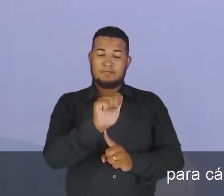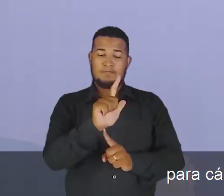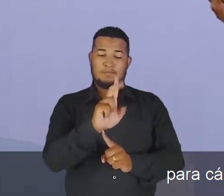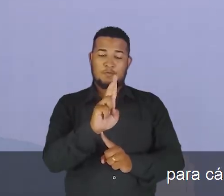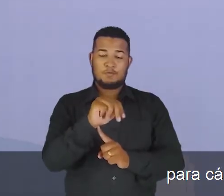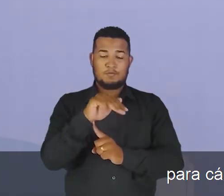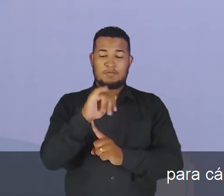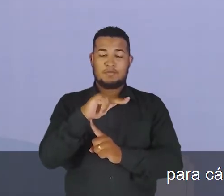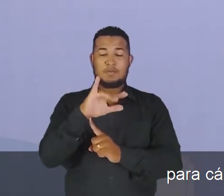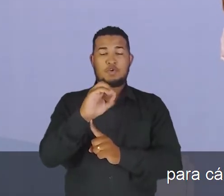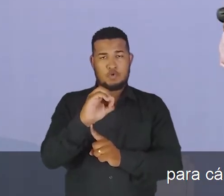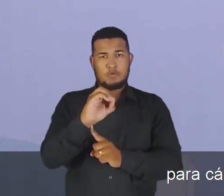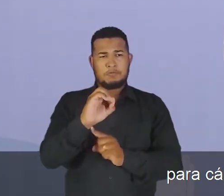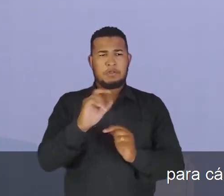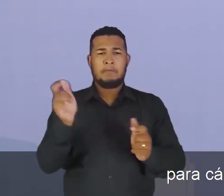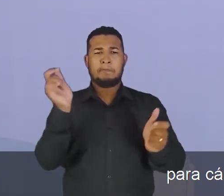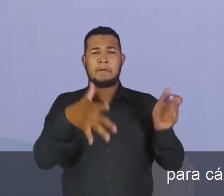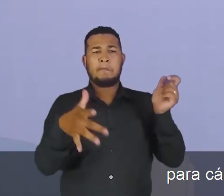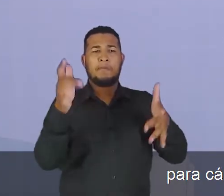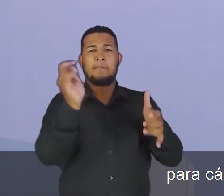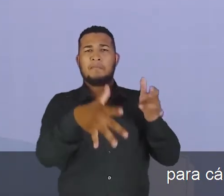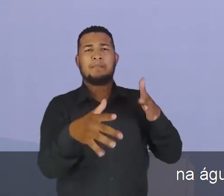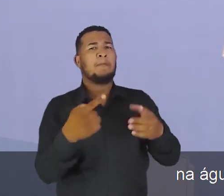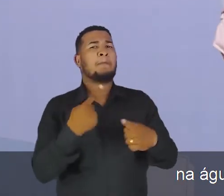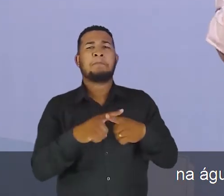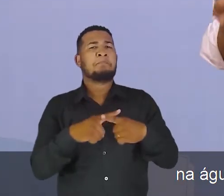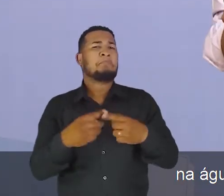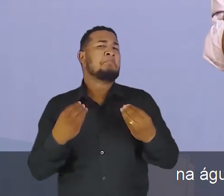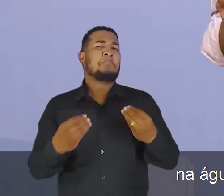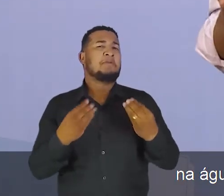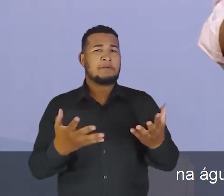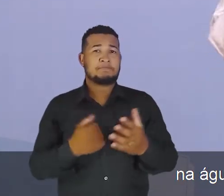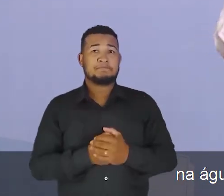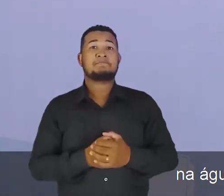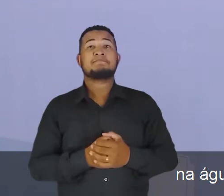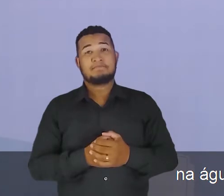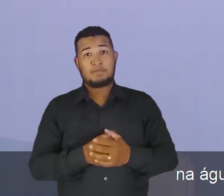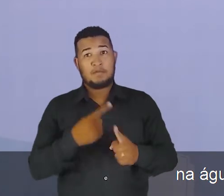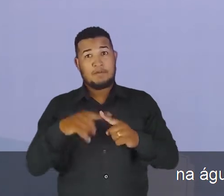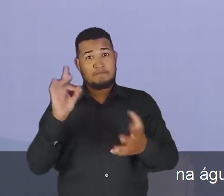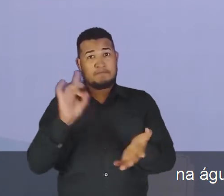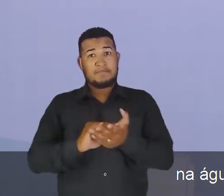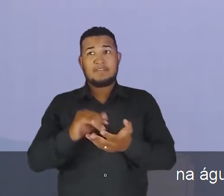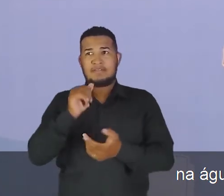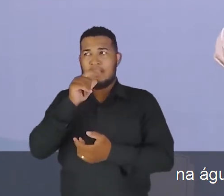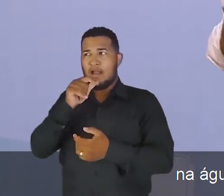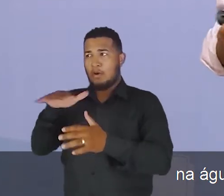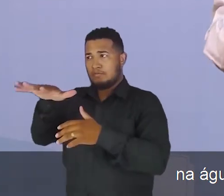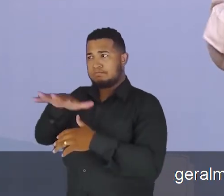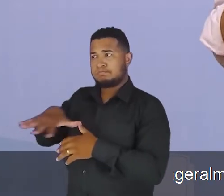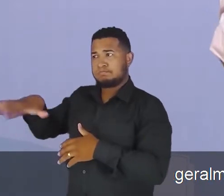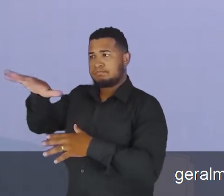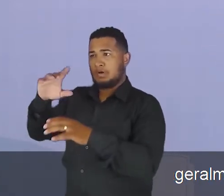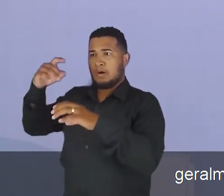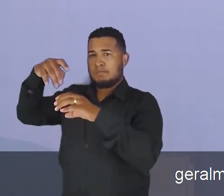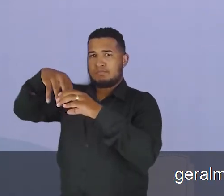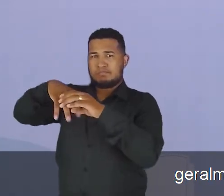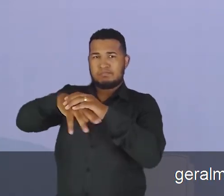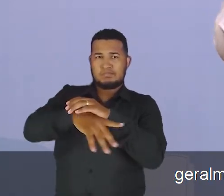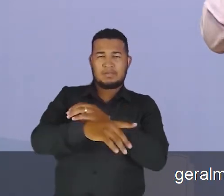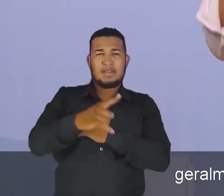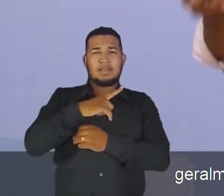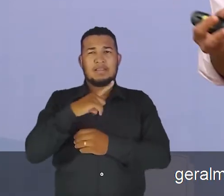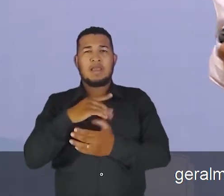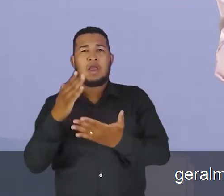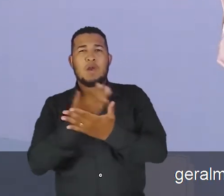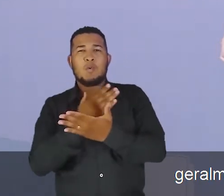Para que você adiciona essas substâncias químicas na água, professor? Porque a água que é captada dos rios, ela geralmente contém alguns tipos